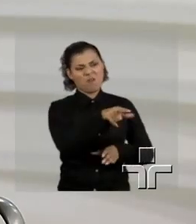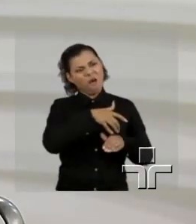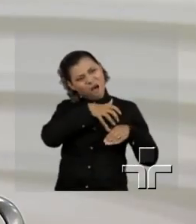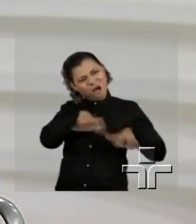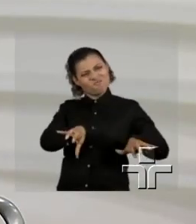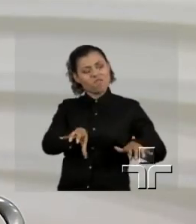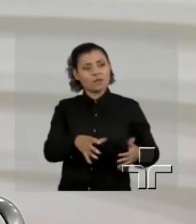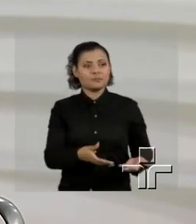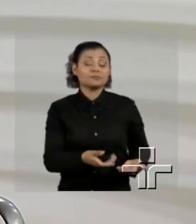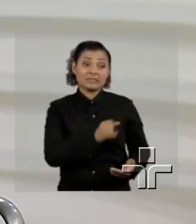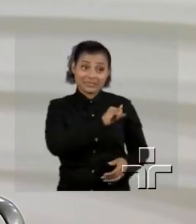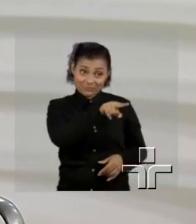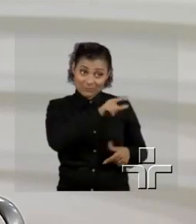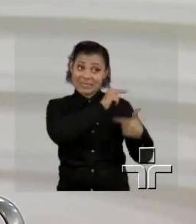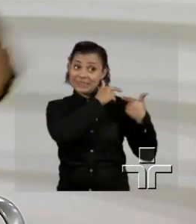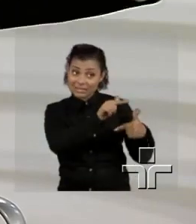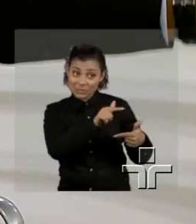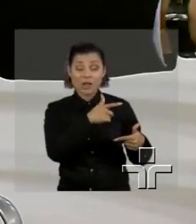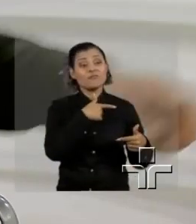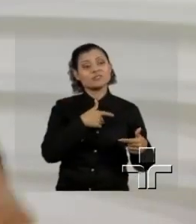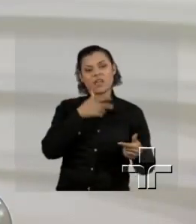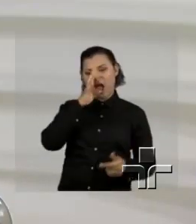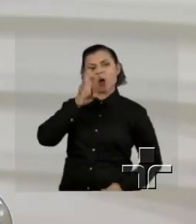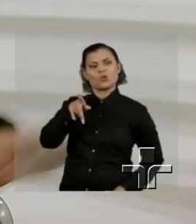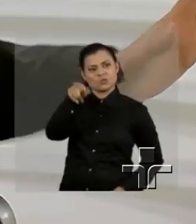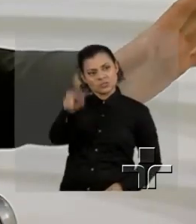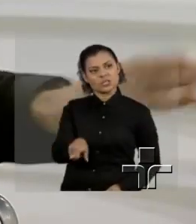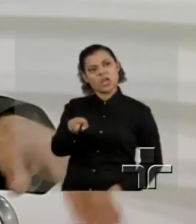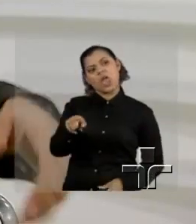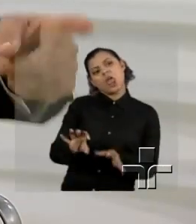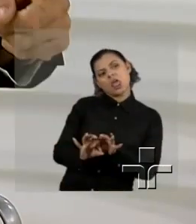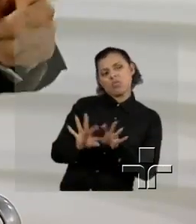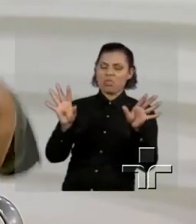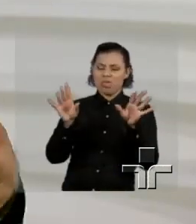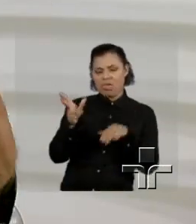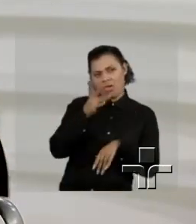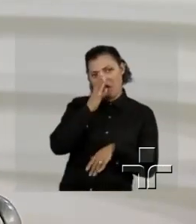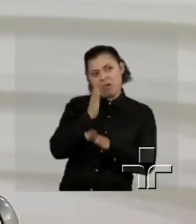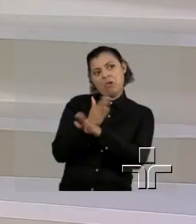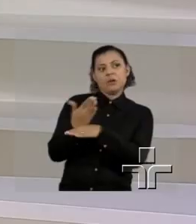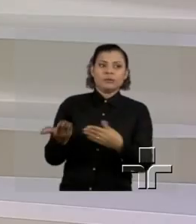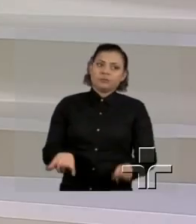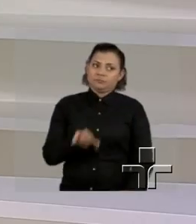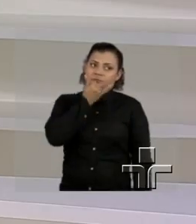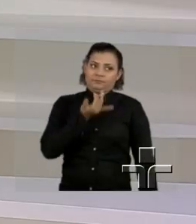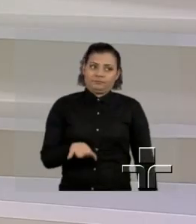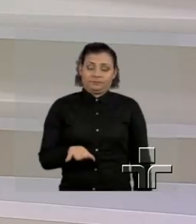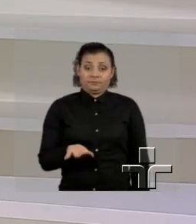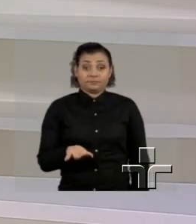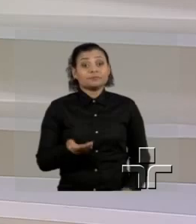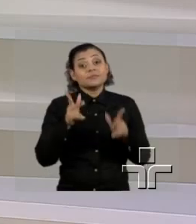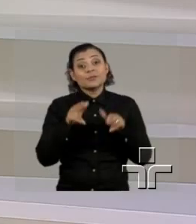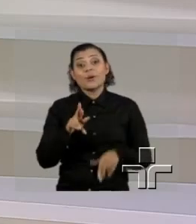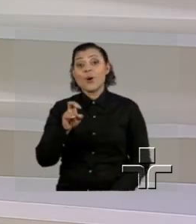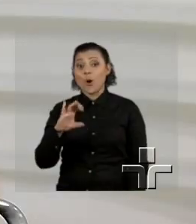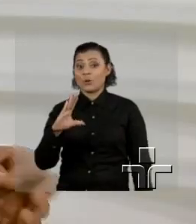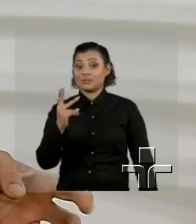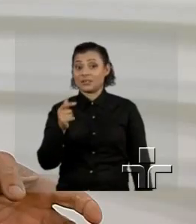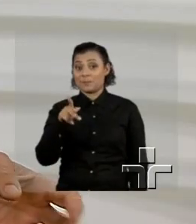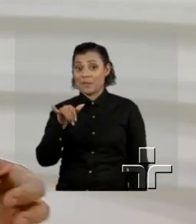colocar mais lenha na fogueira dessa polarização? O que acontece? Não é responsabilidade do presidente da República? O presidente da República